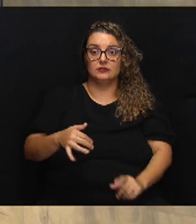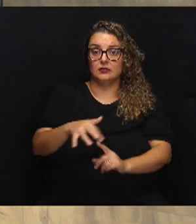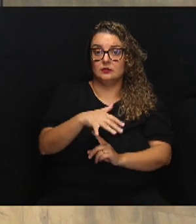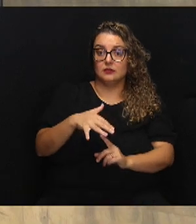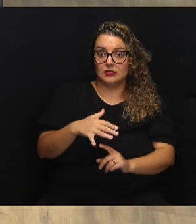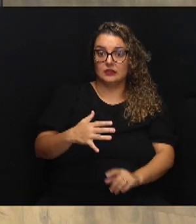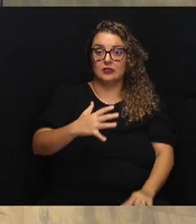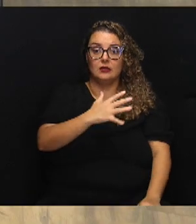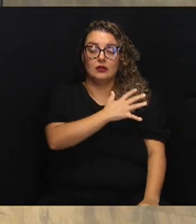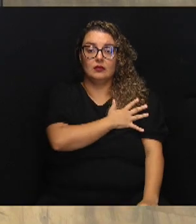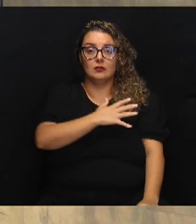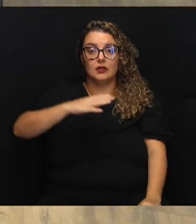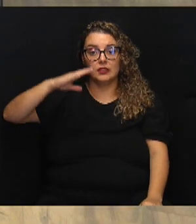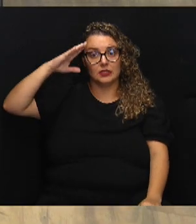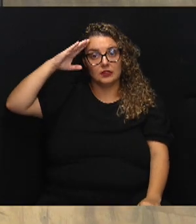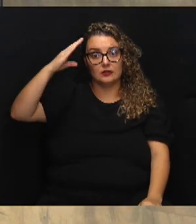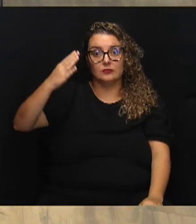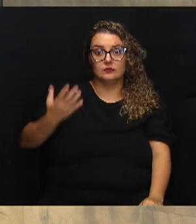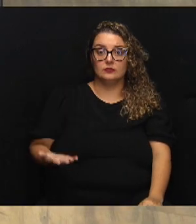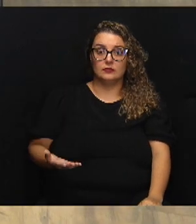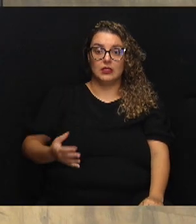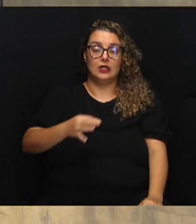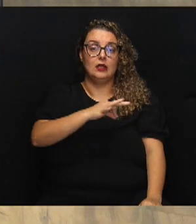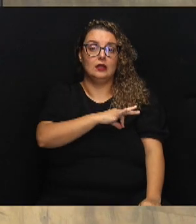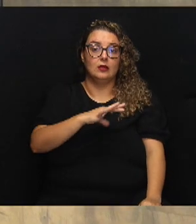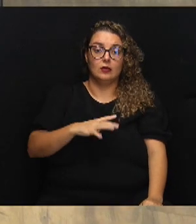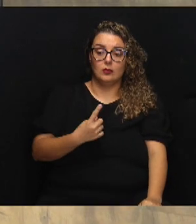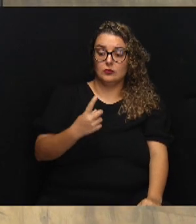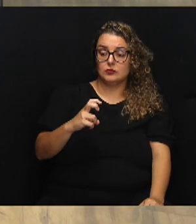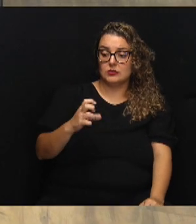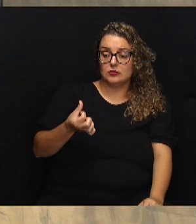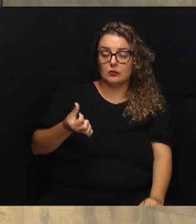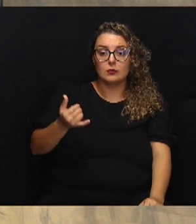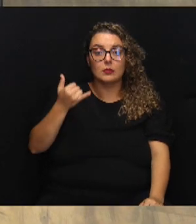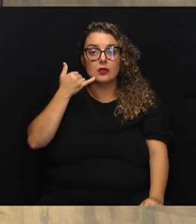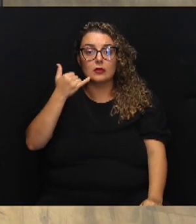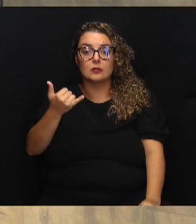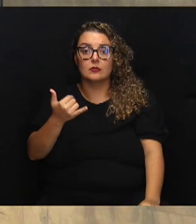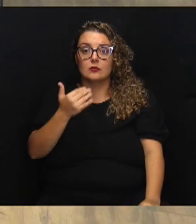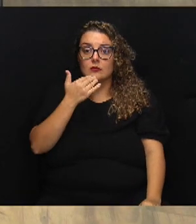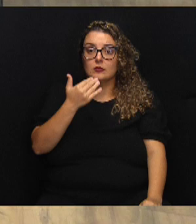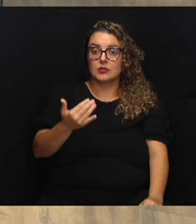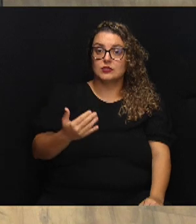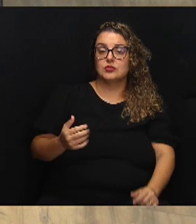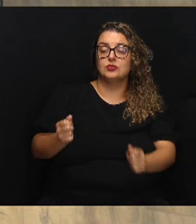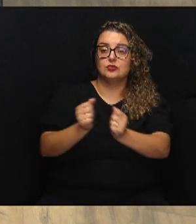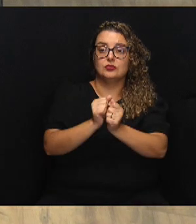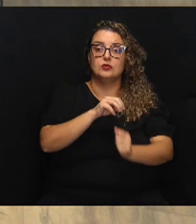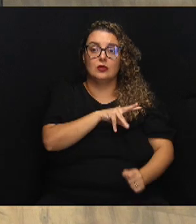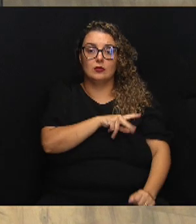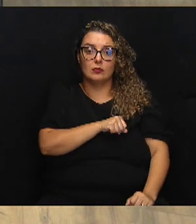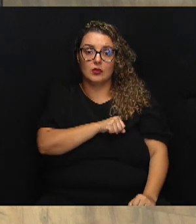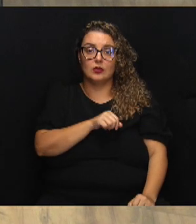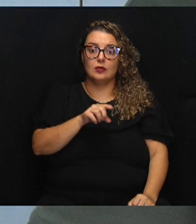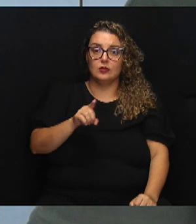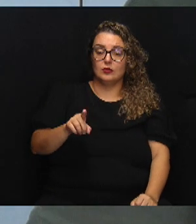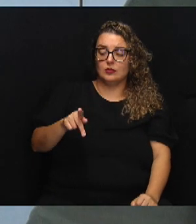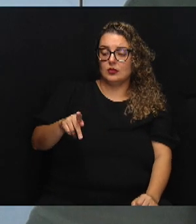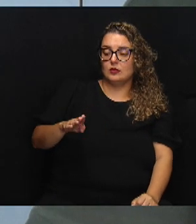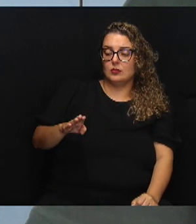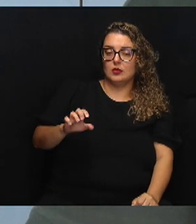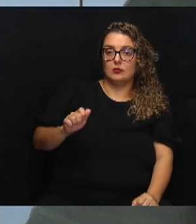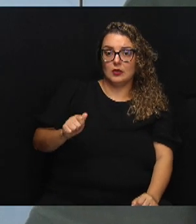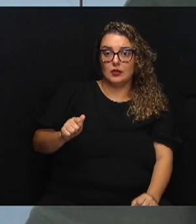Militar, para a Guarda Municipal, fazer um 156, solicitar junto ao SAMU também, Departamento de Proteção e